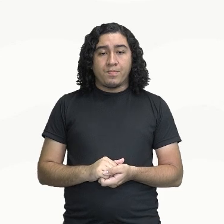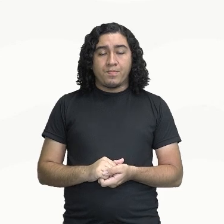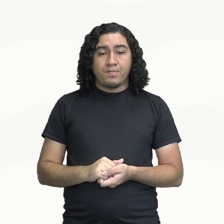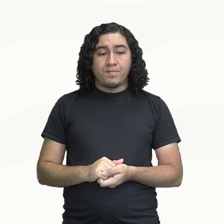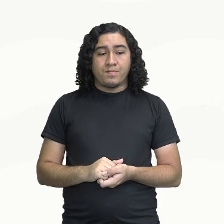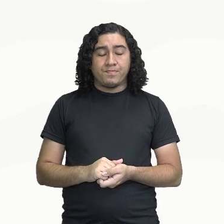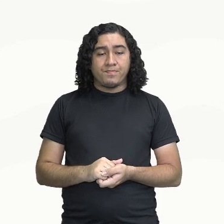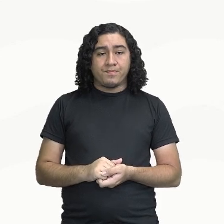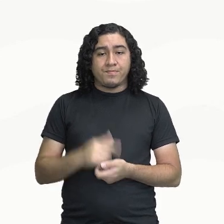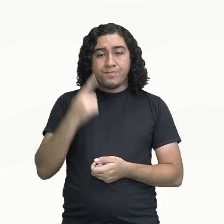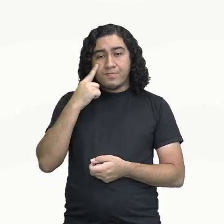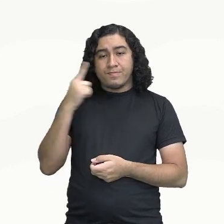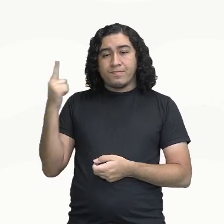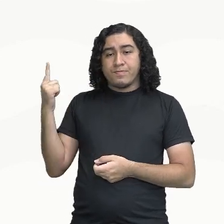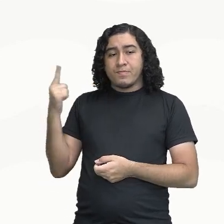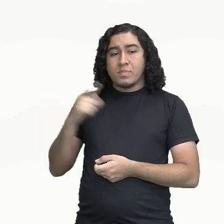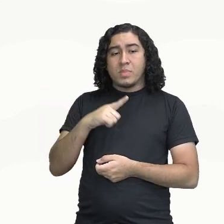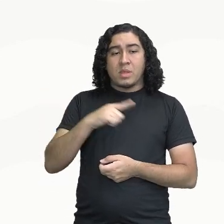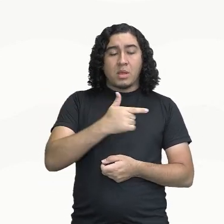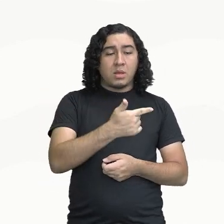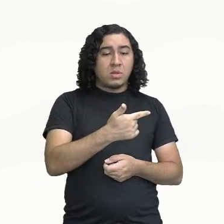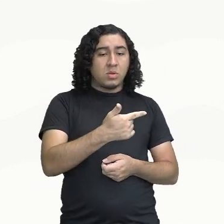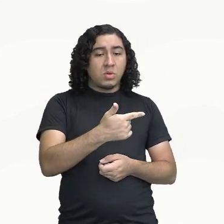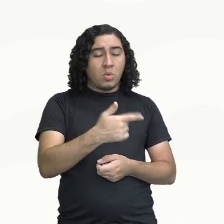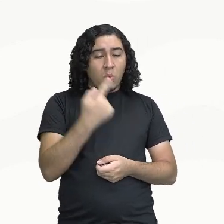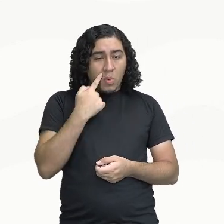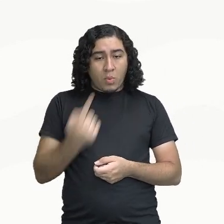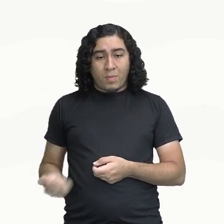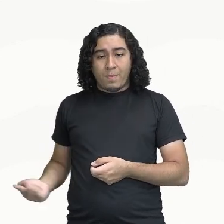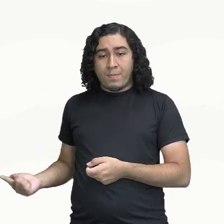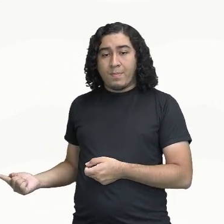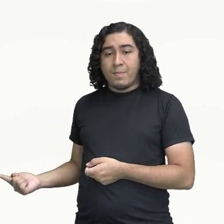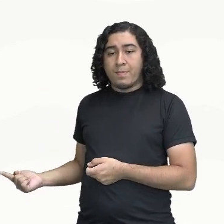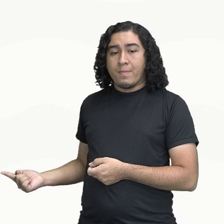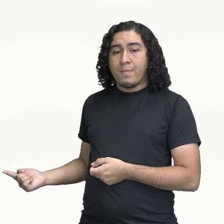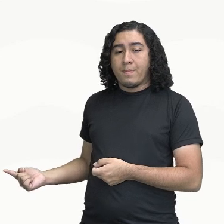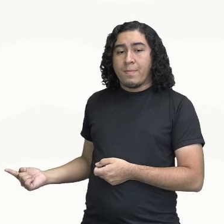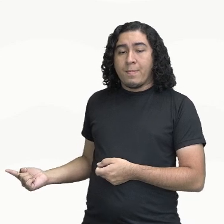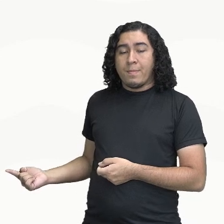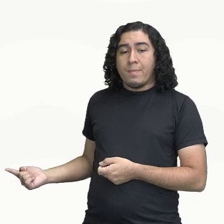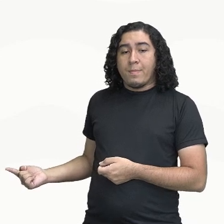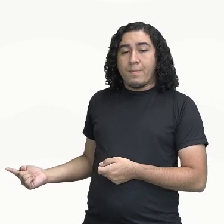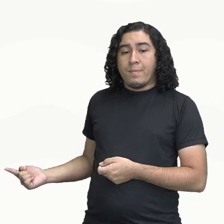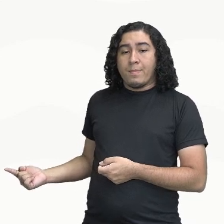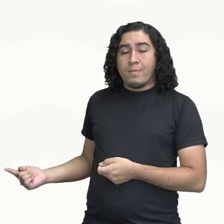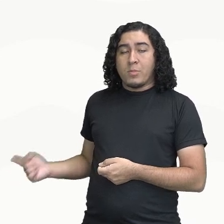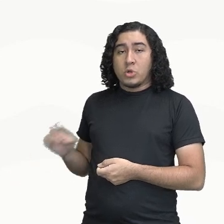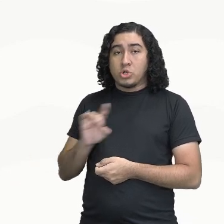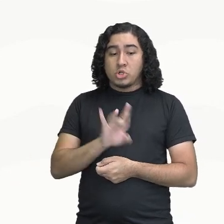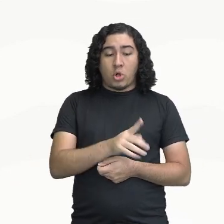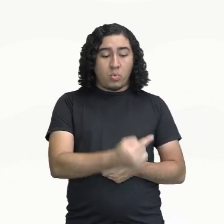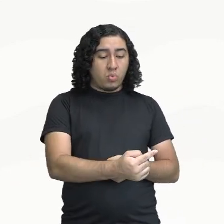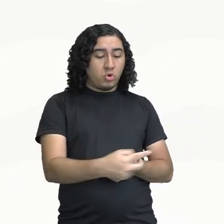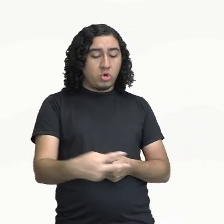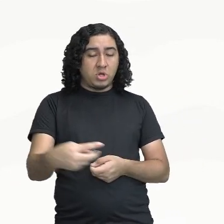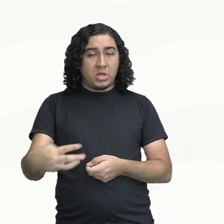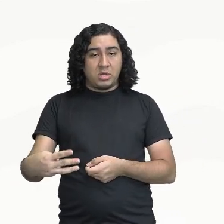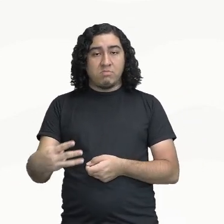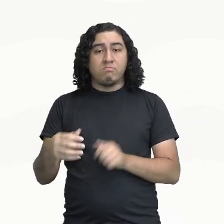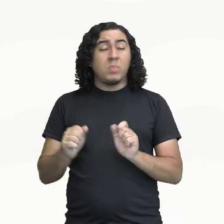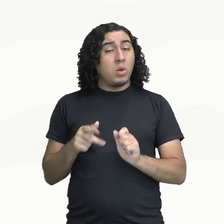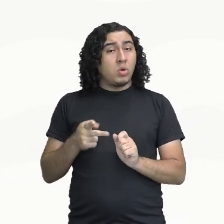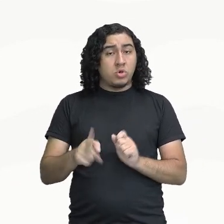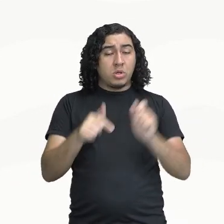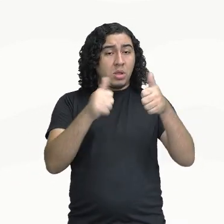eu só tenho, ó, 2015, 2016 e 2019. Só 3 nesse intervalo. E eu posso